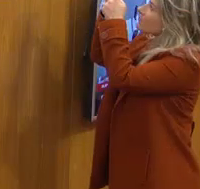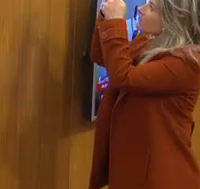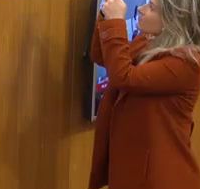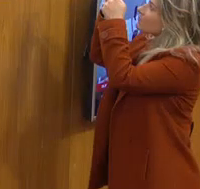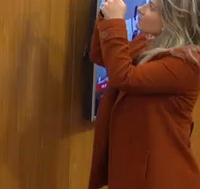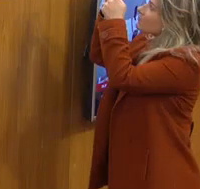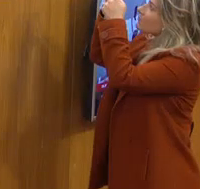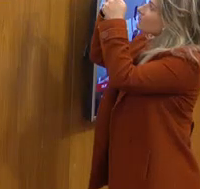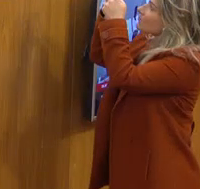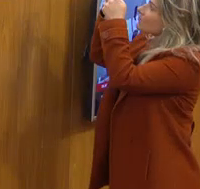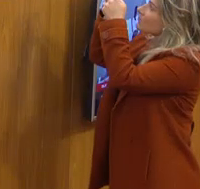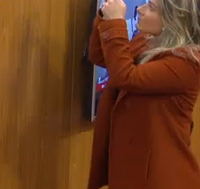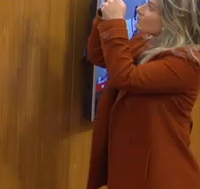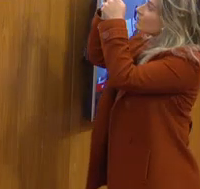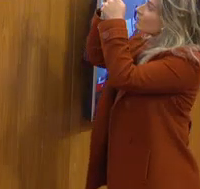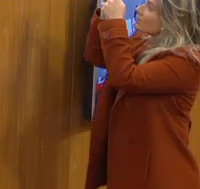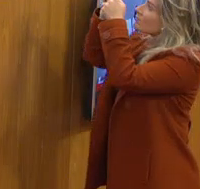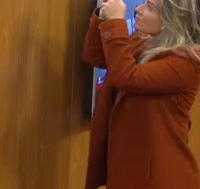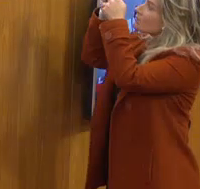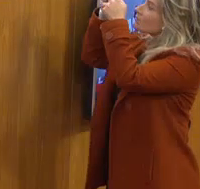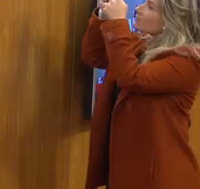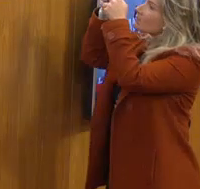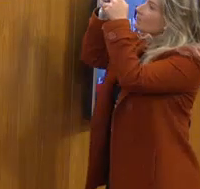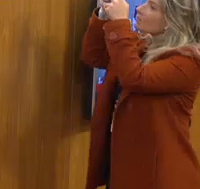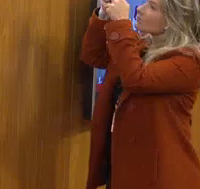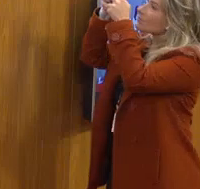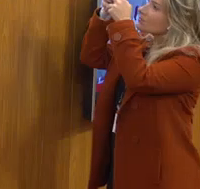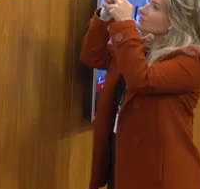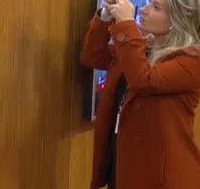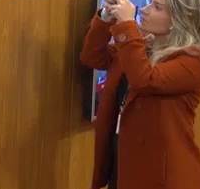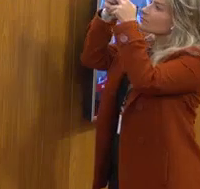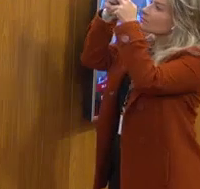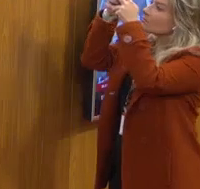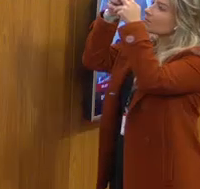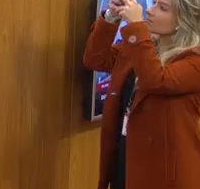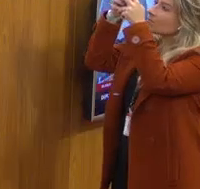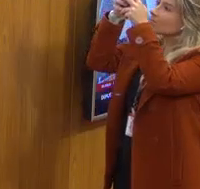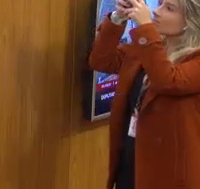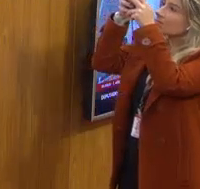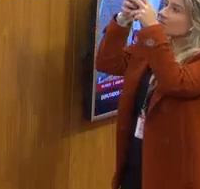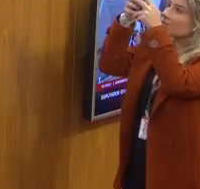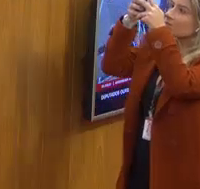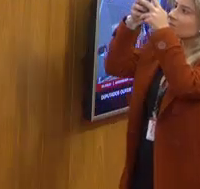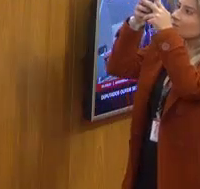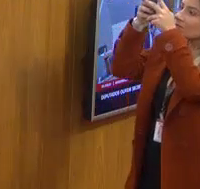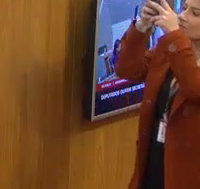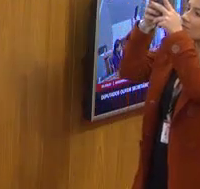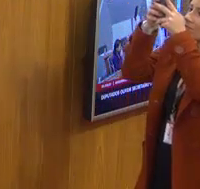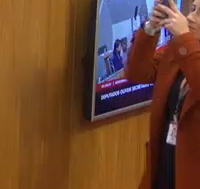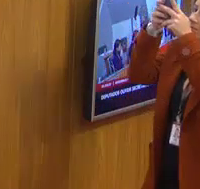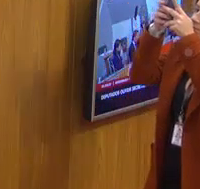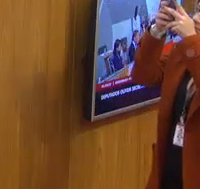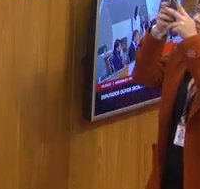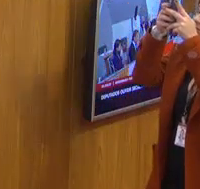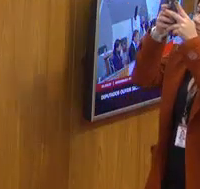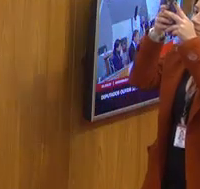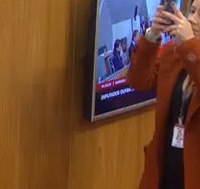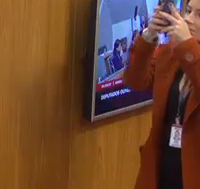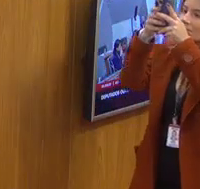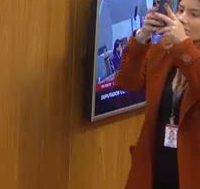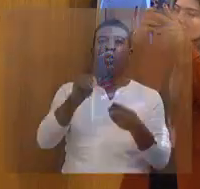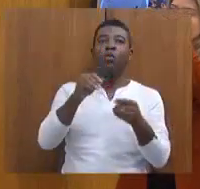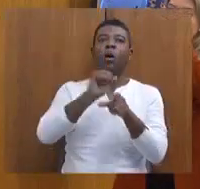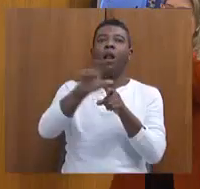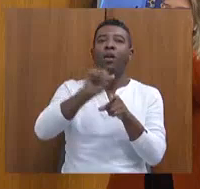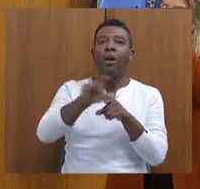porque tá tudo edugado e o imóvel foi tão inflacionou tanto aluguel que você expulsa se dá